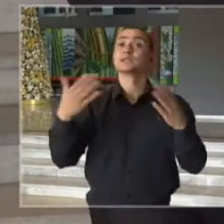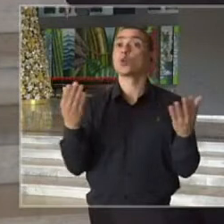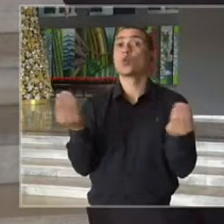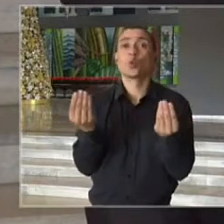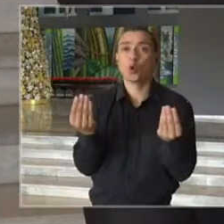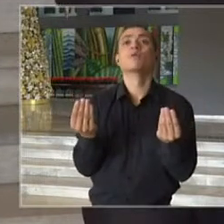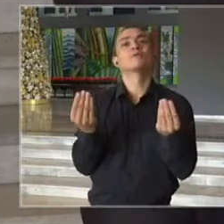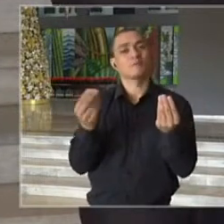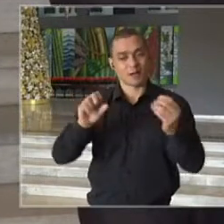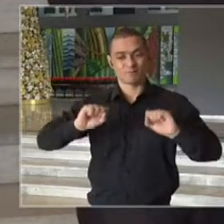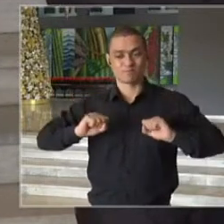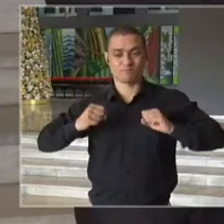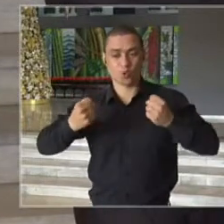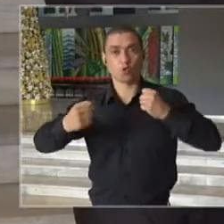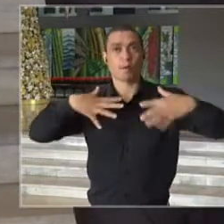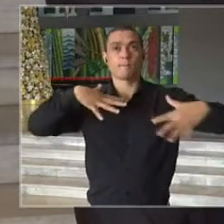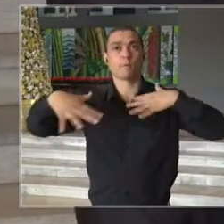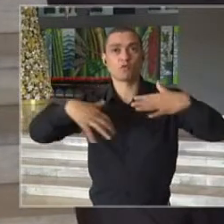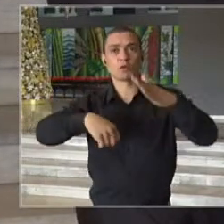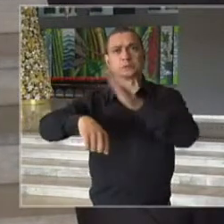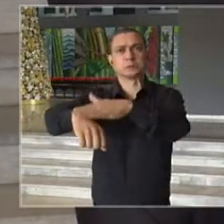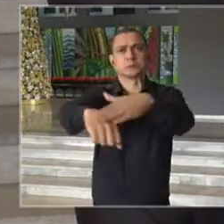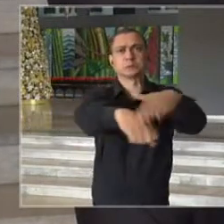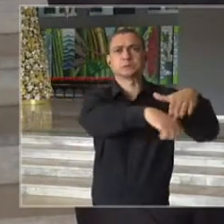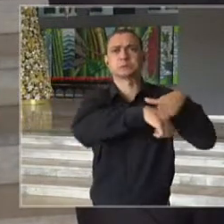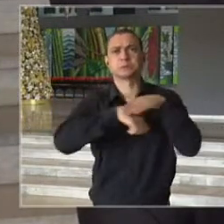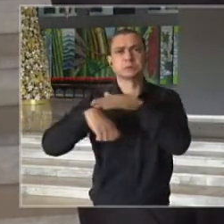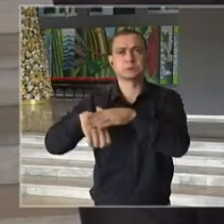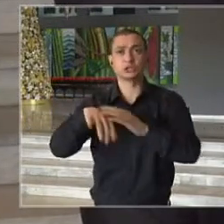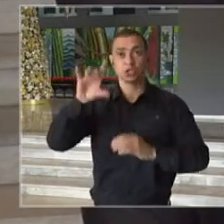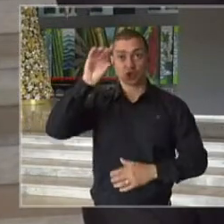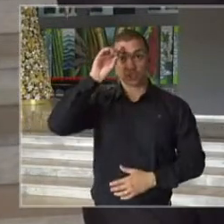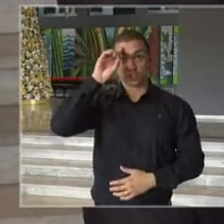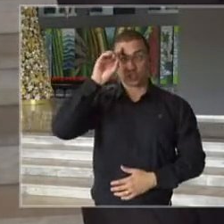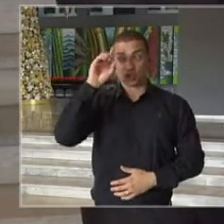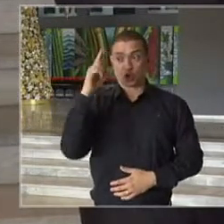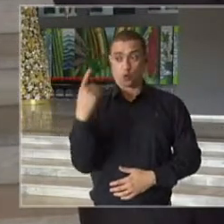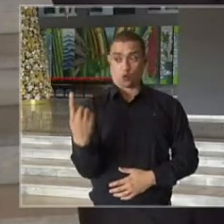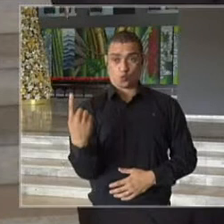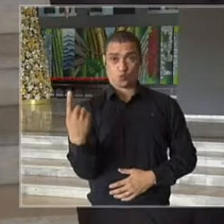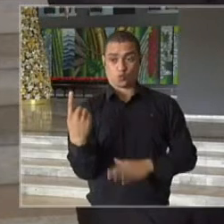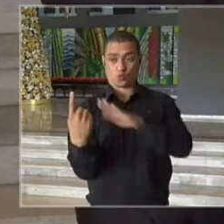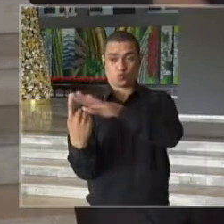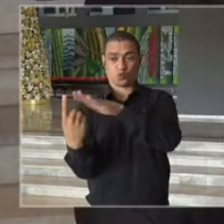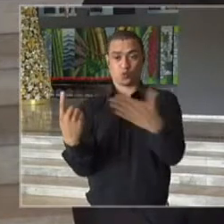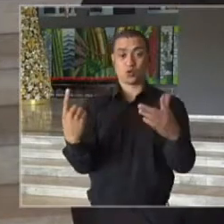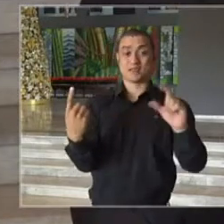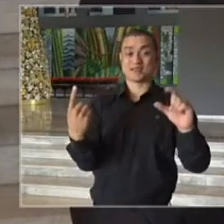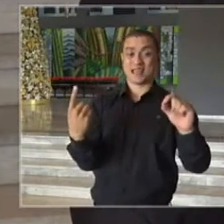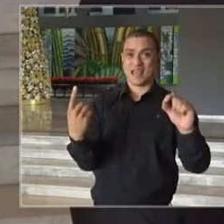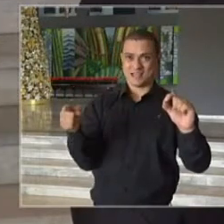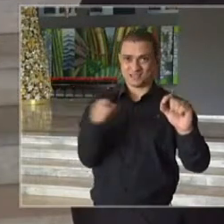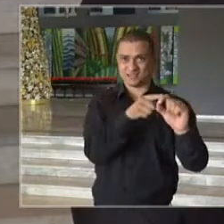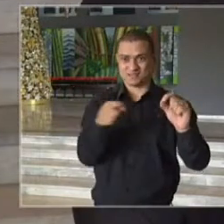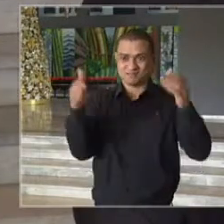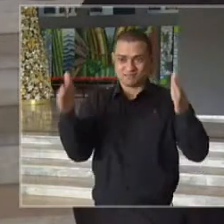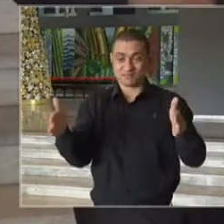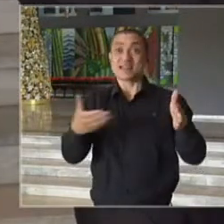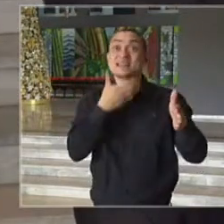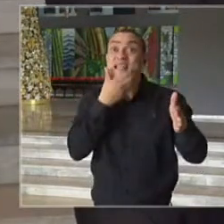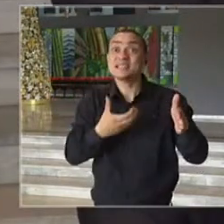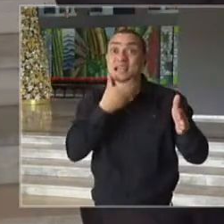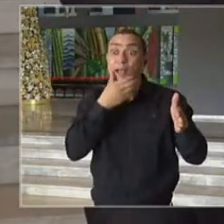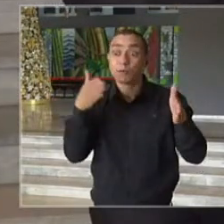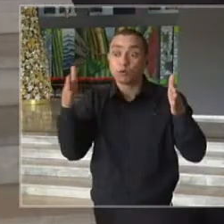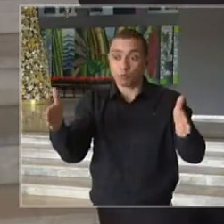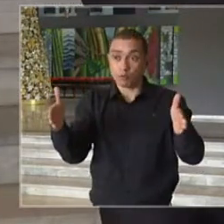vai fazer esse grande movimento, uma mobilização do dia 1 ao dia 10 de dezembro, para que a gente possa trazer as pessoas